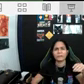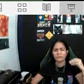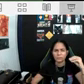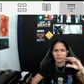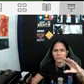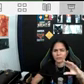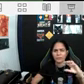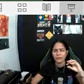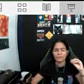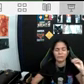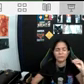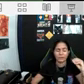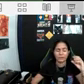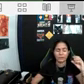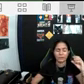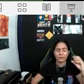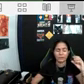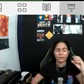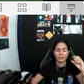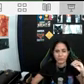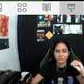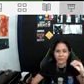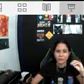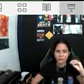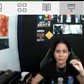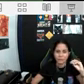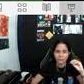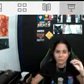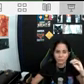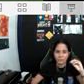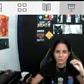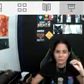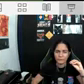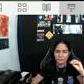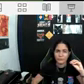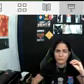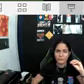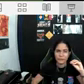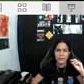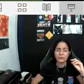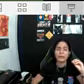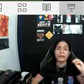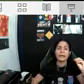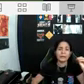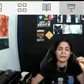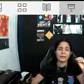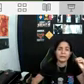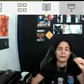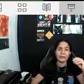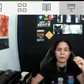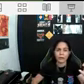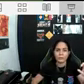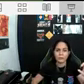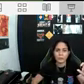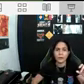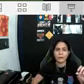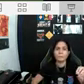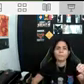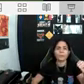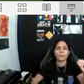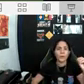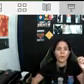riscos, benefícios, tudo isso a gente vai falar mais para frente. Mas aí você deixa bem claro tudo que você vai fazer no seu trabalho e coloca